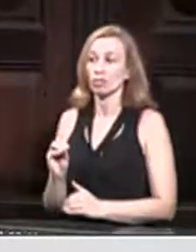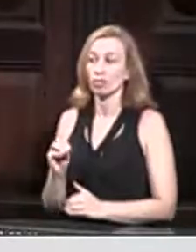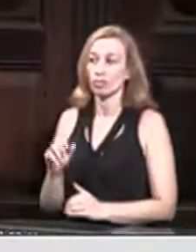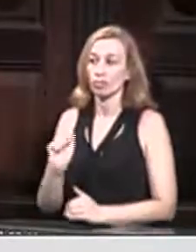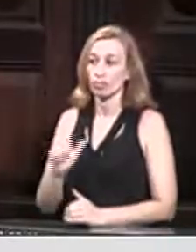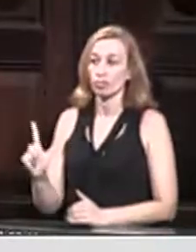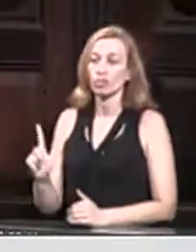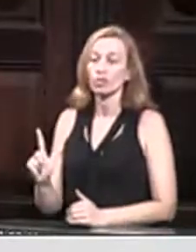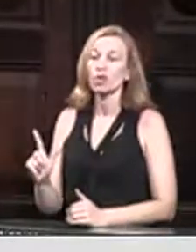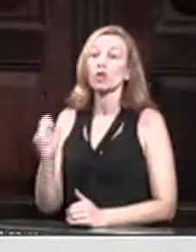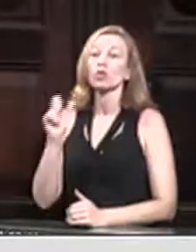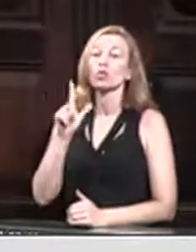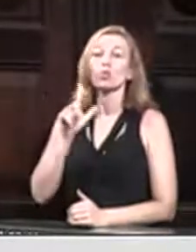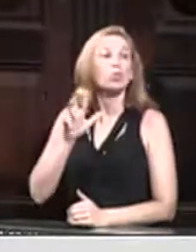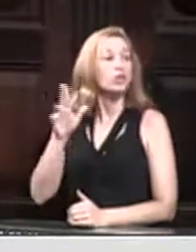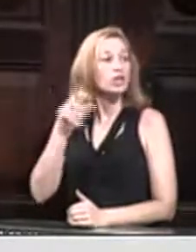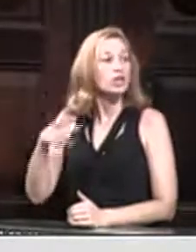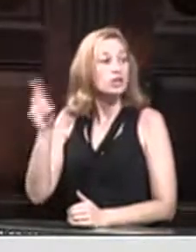Barroso